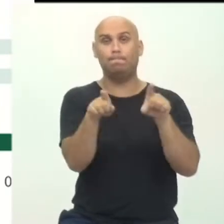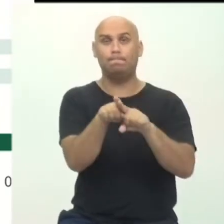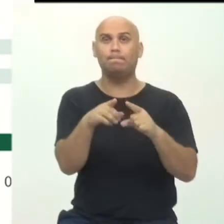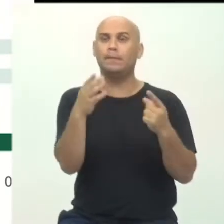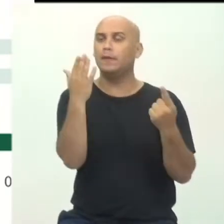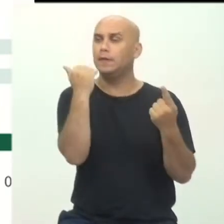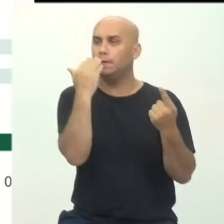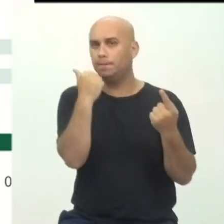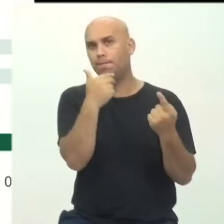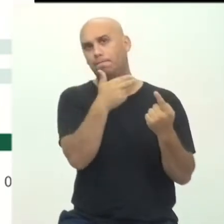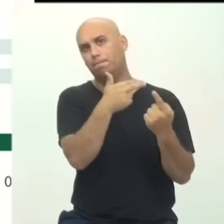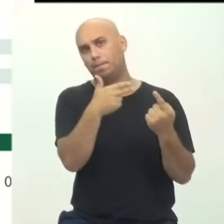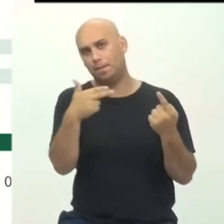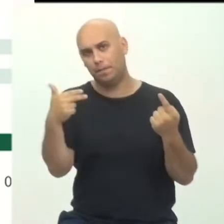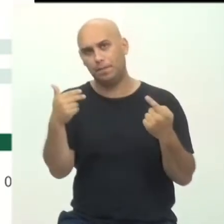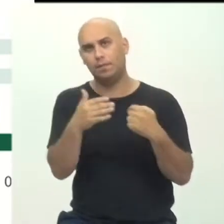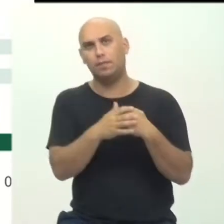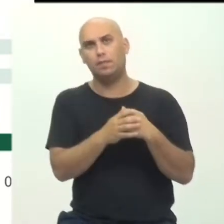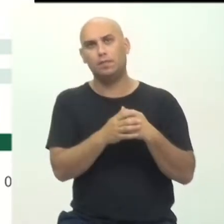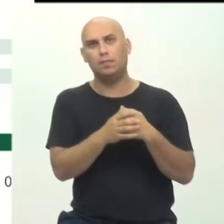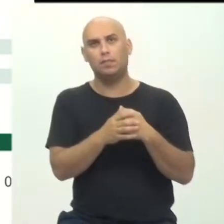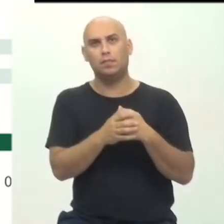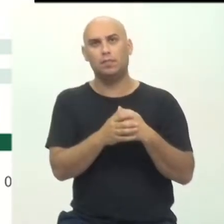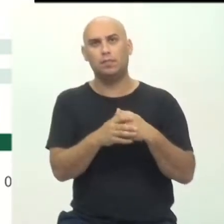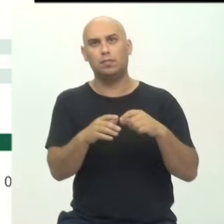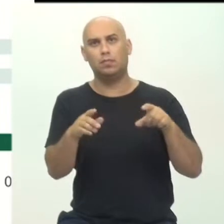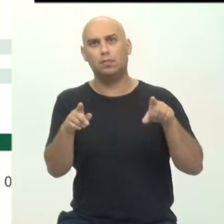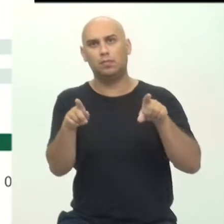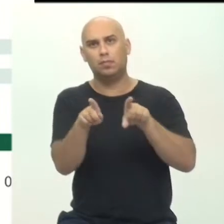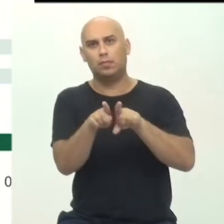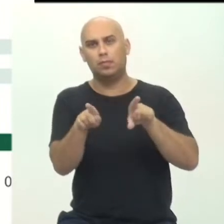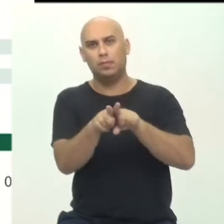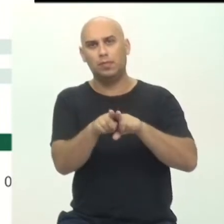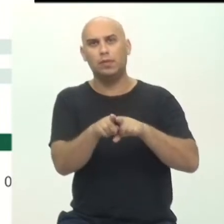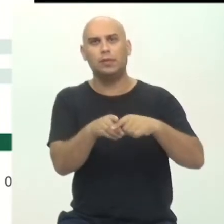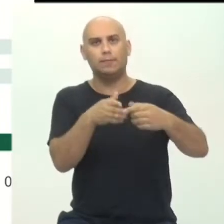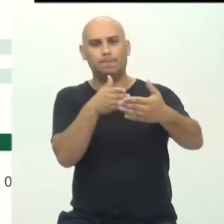pavimentação, a parte das interseções